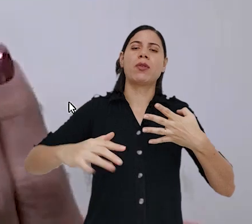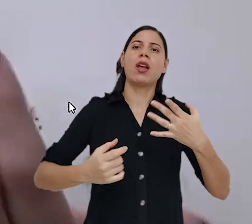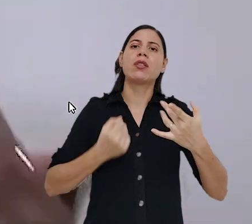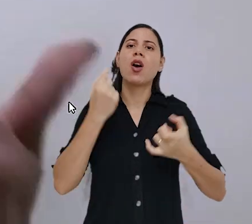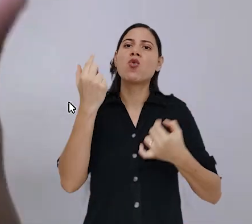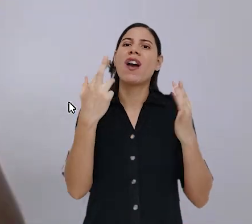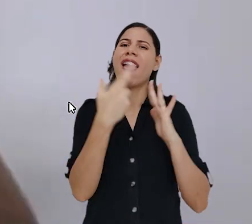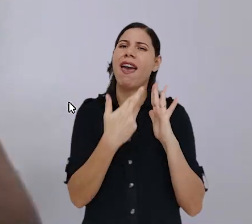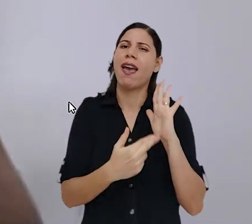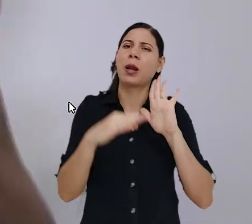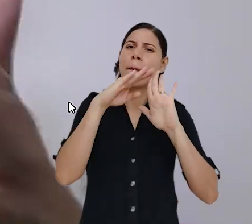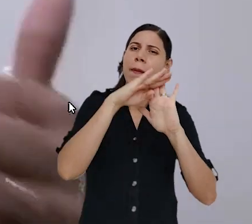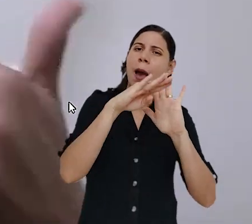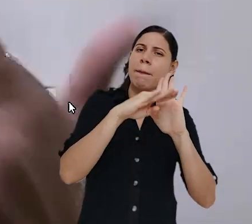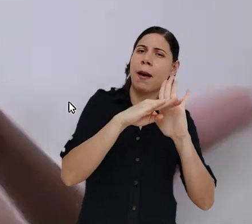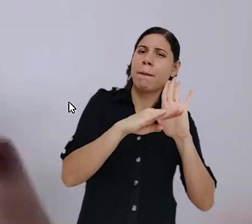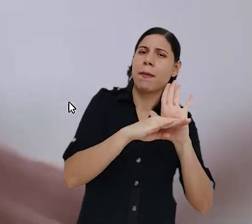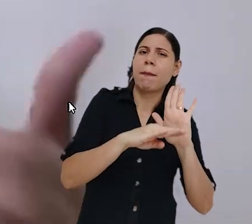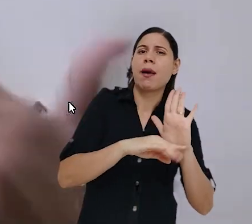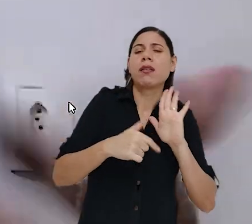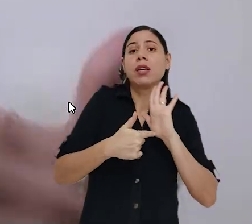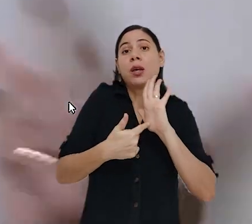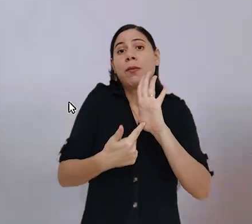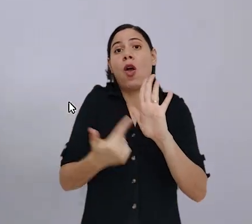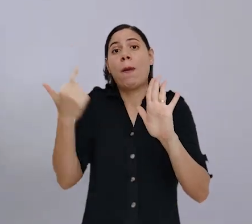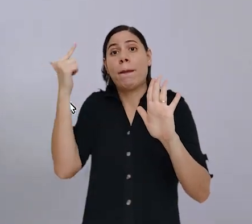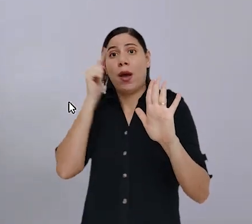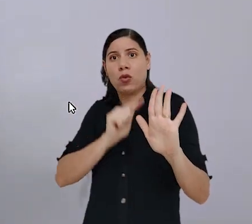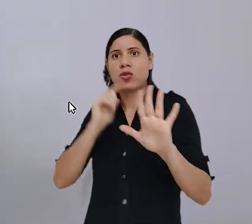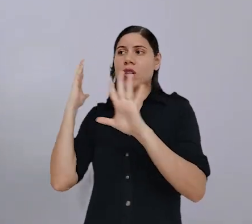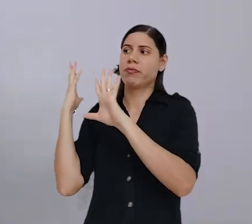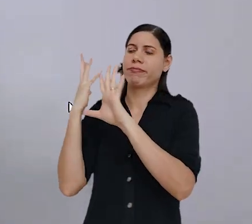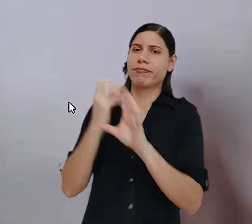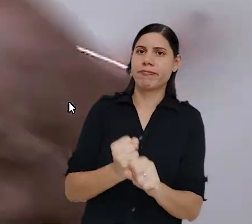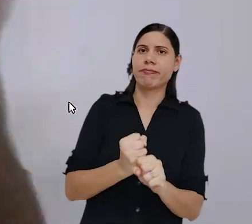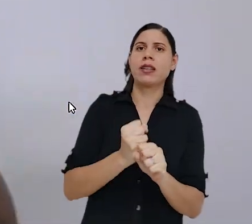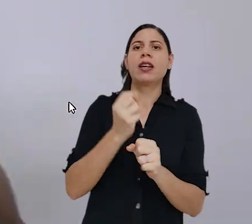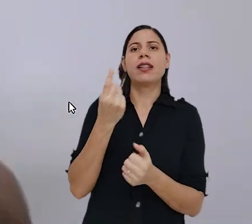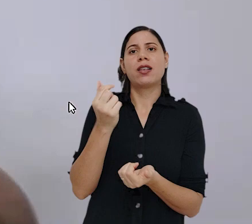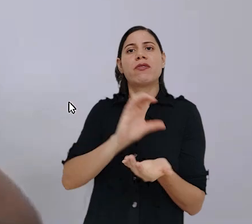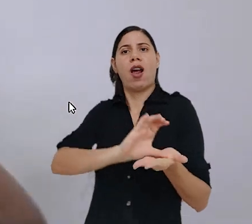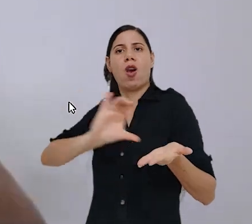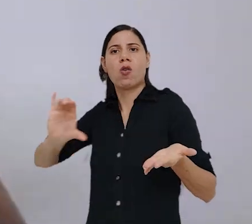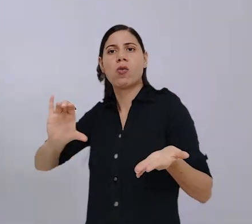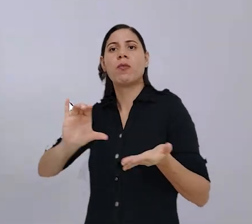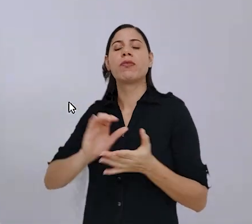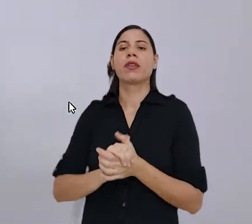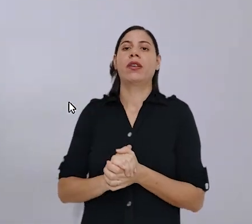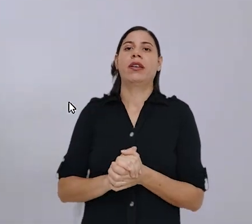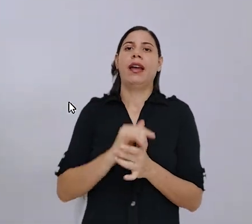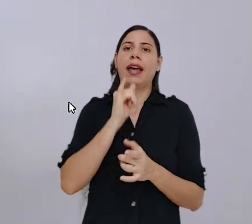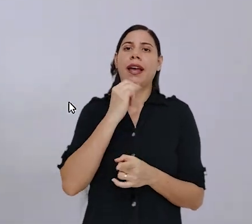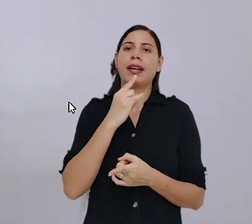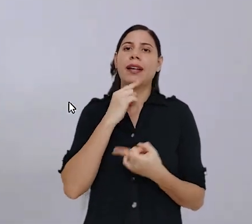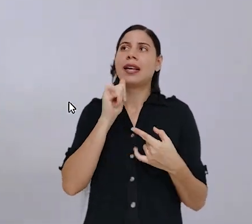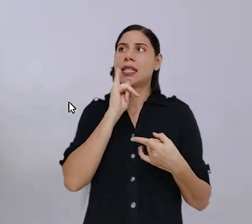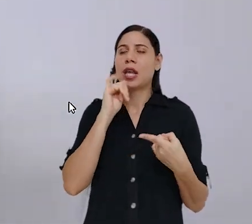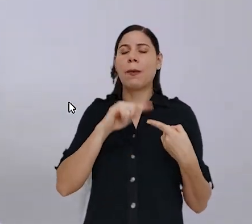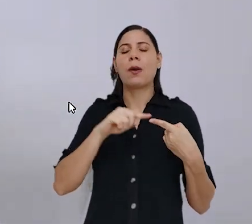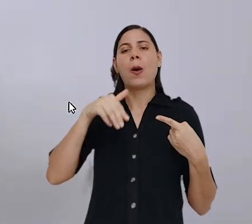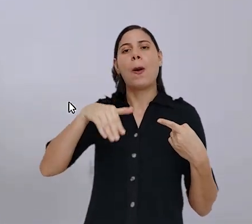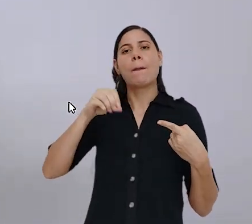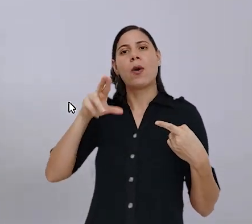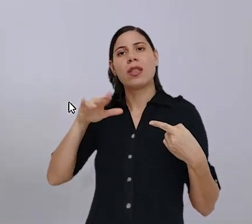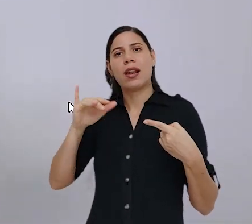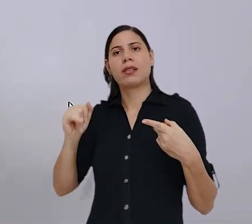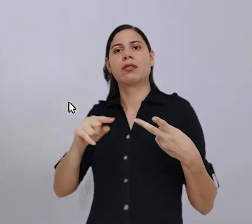alguns critérios que se estabeleceu para poder se fazer esses cálculos, que é justamente a questão da moderação e da razoabilidade.